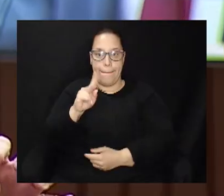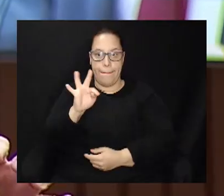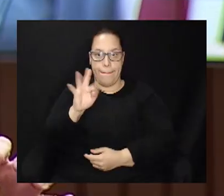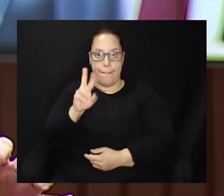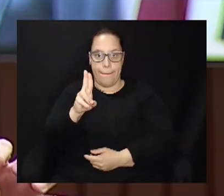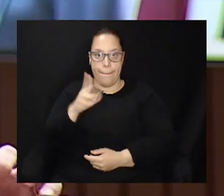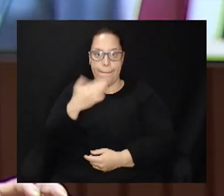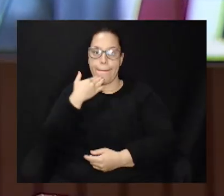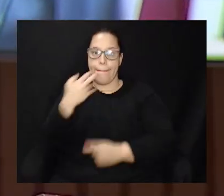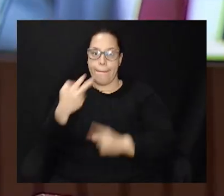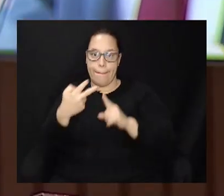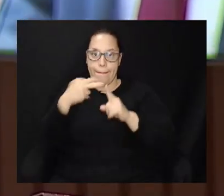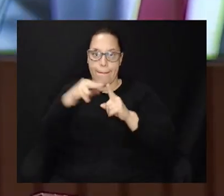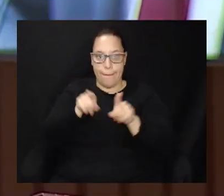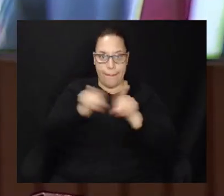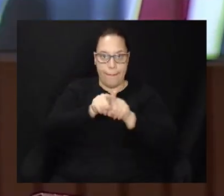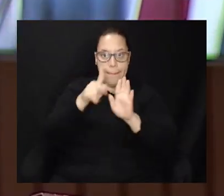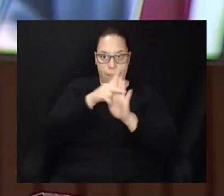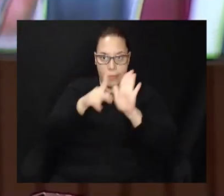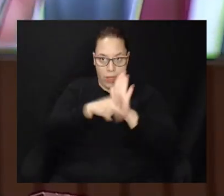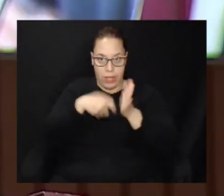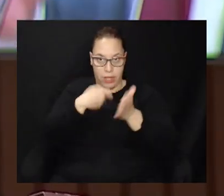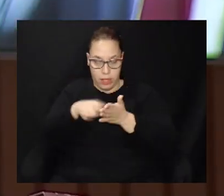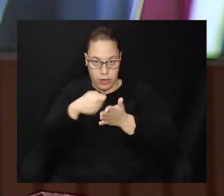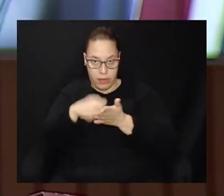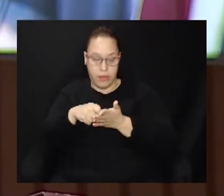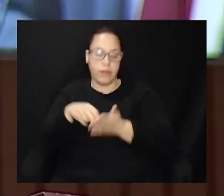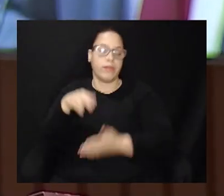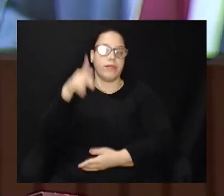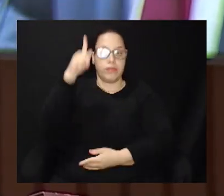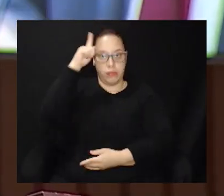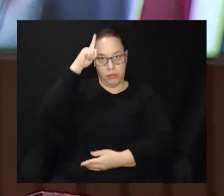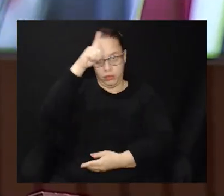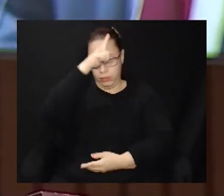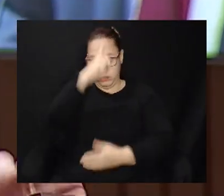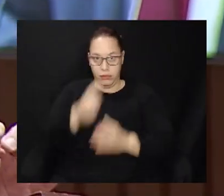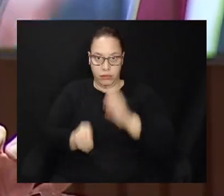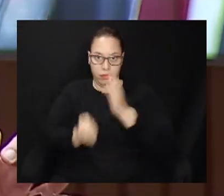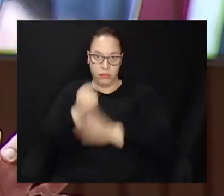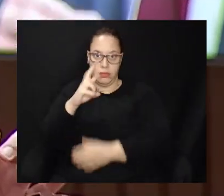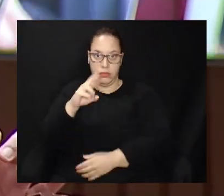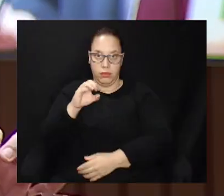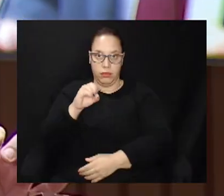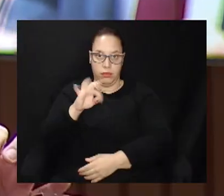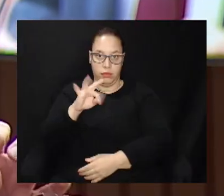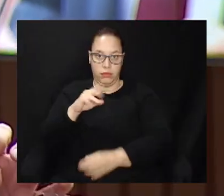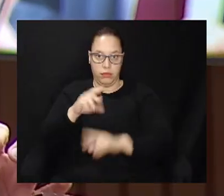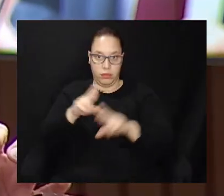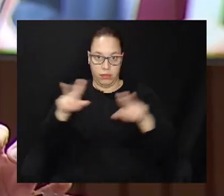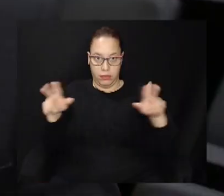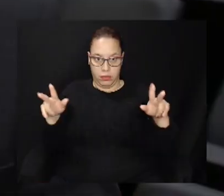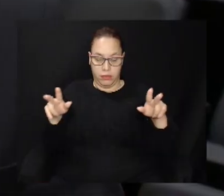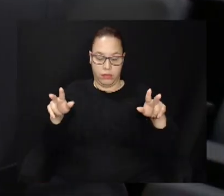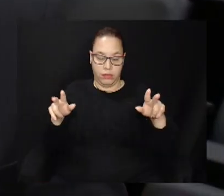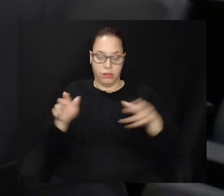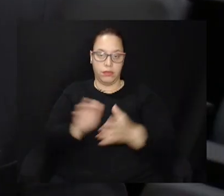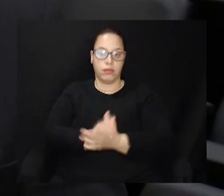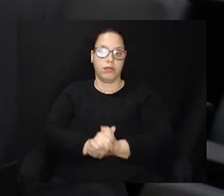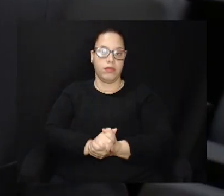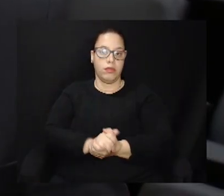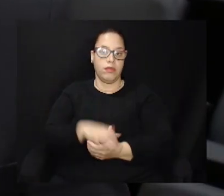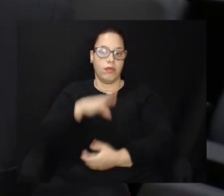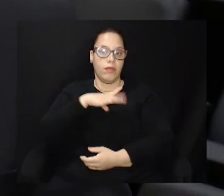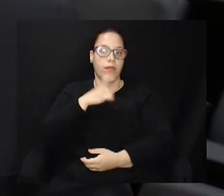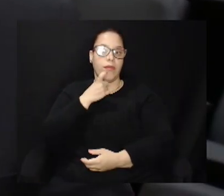vistas também no projeto do vereador Gustavo Peta para criar a Rota da Diversidade no município de Campinas. No